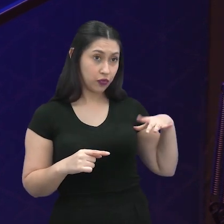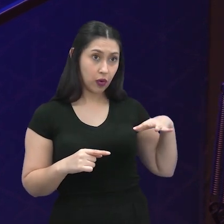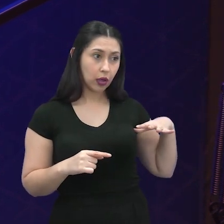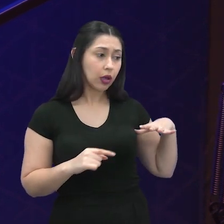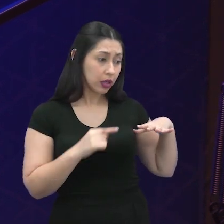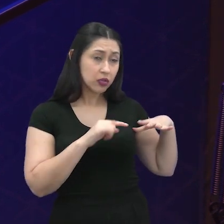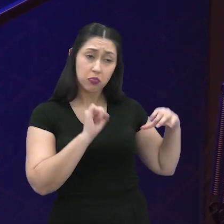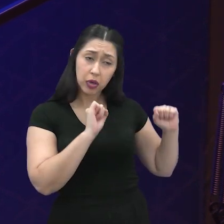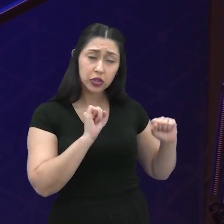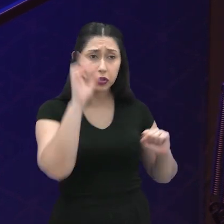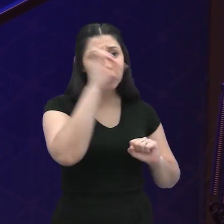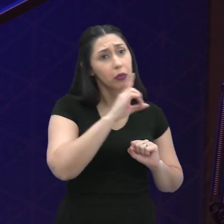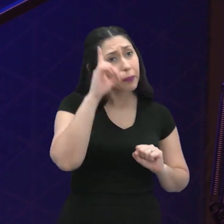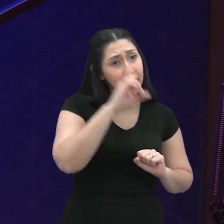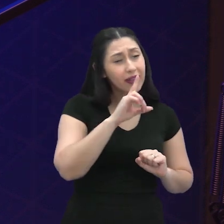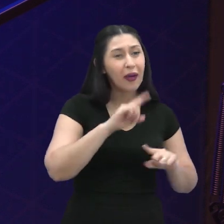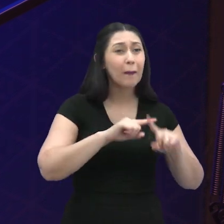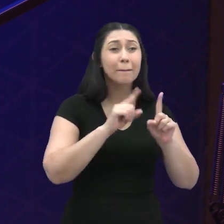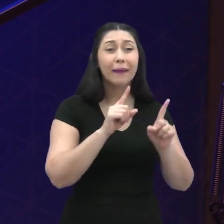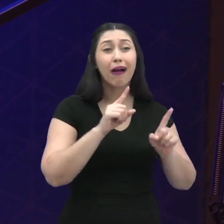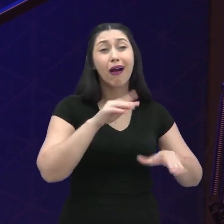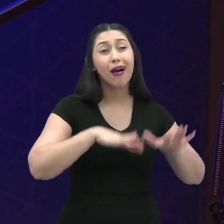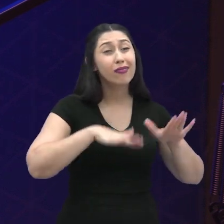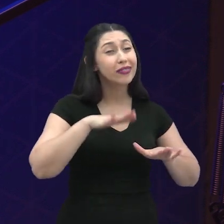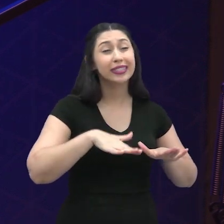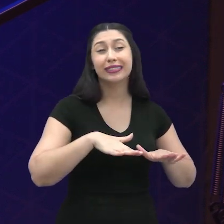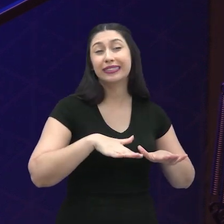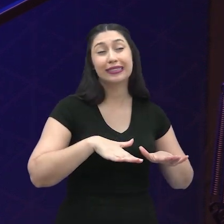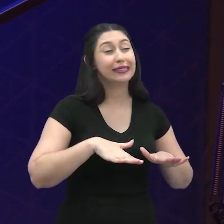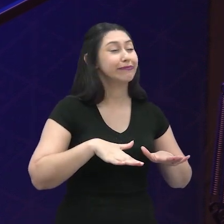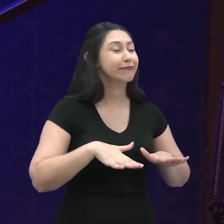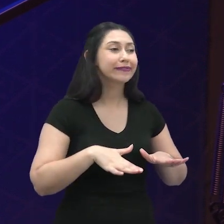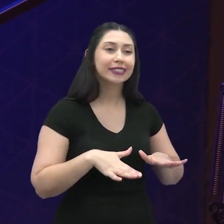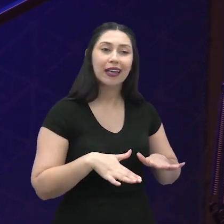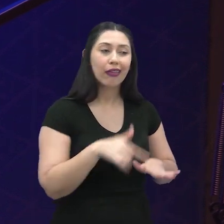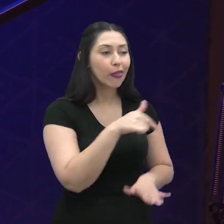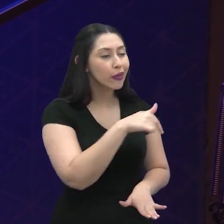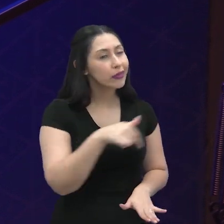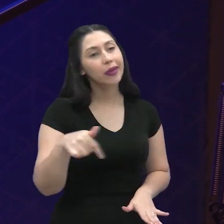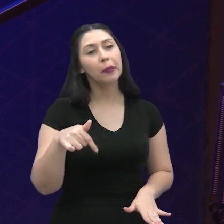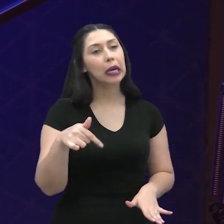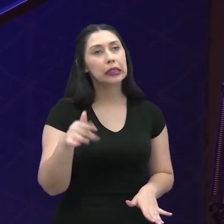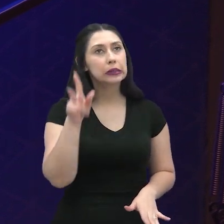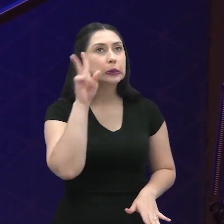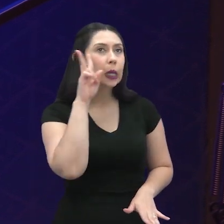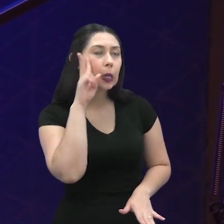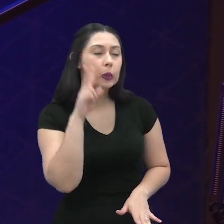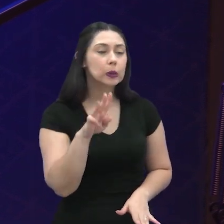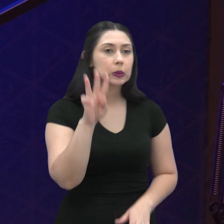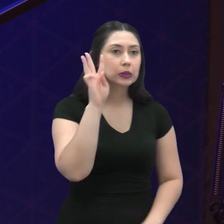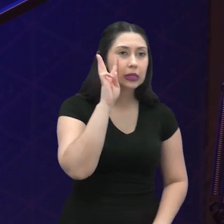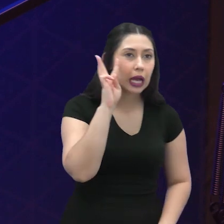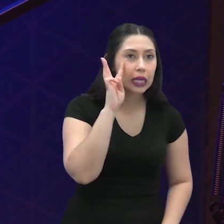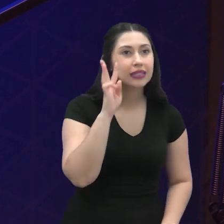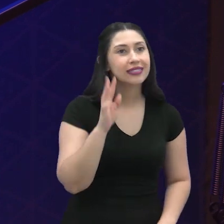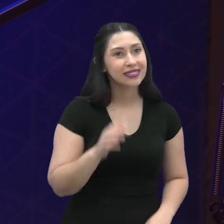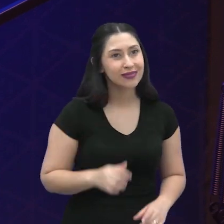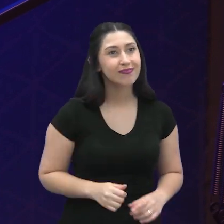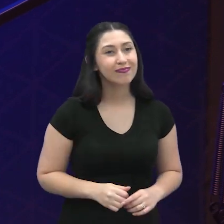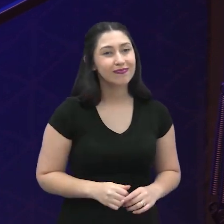pode coincidir com domingos e feriados, mas quase nunca são nos finais de semana, né, e nos feriados. Geralmente é ali numa